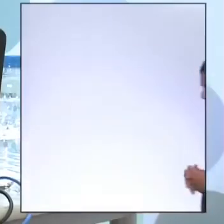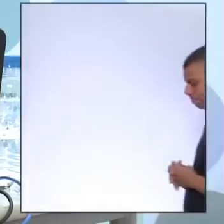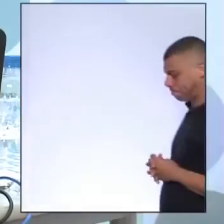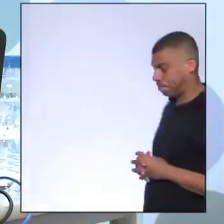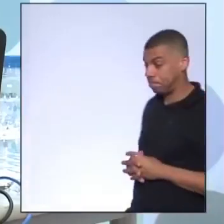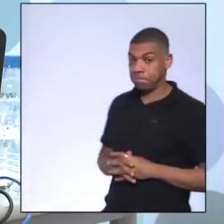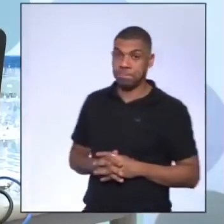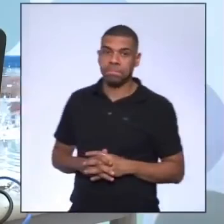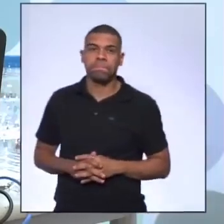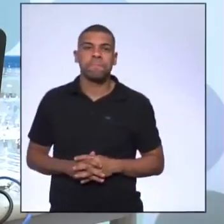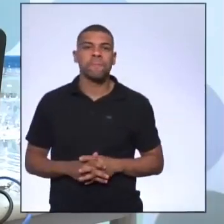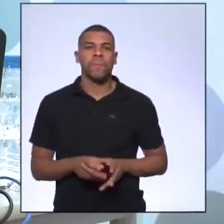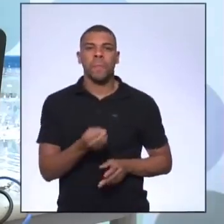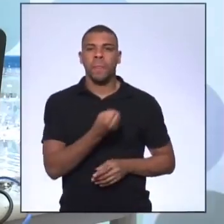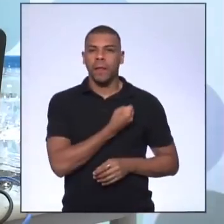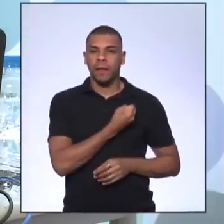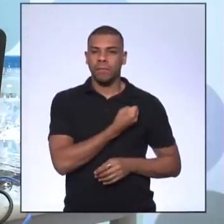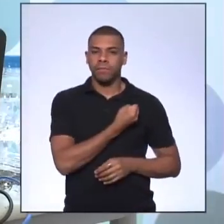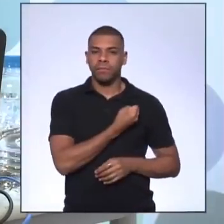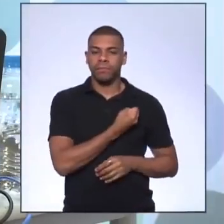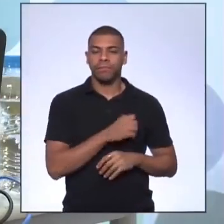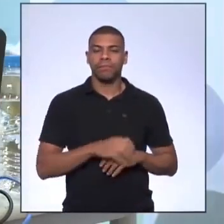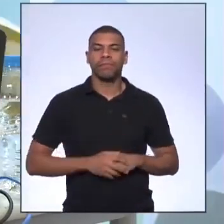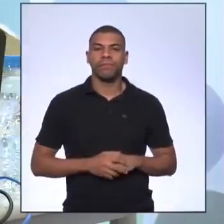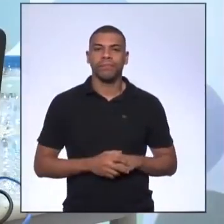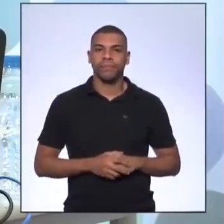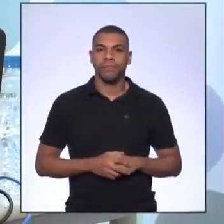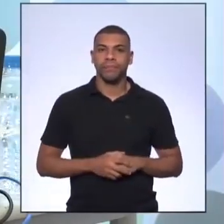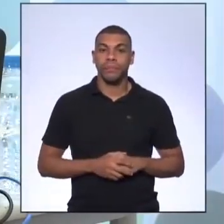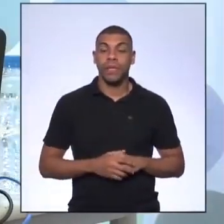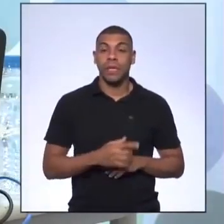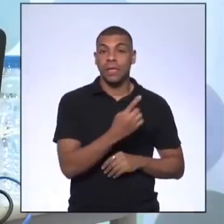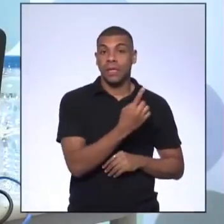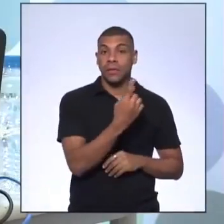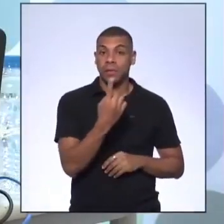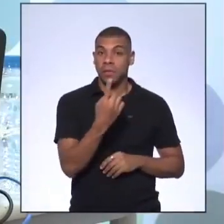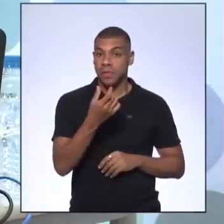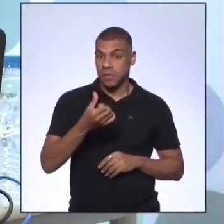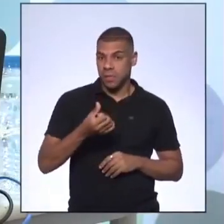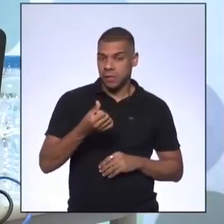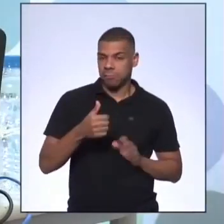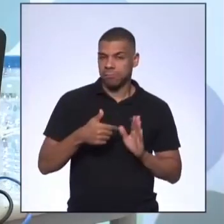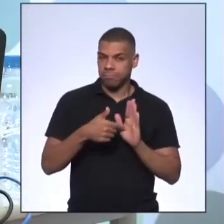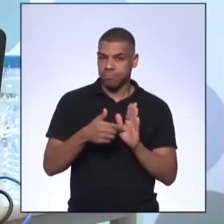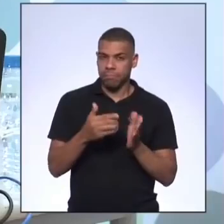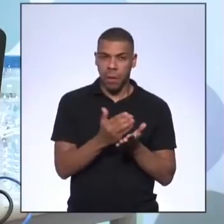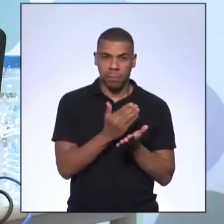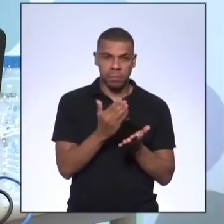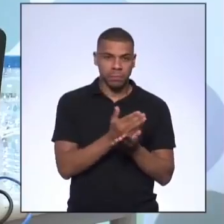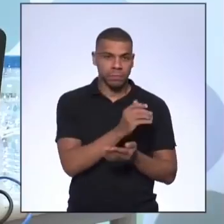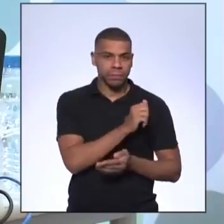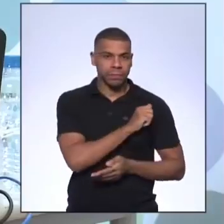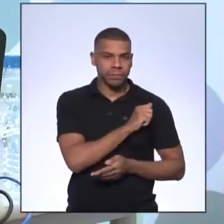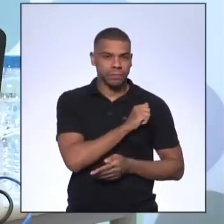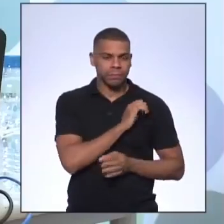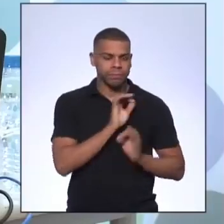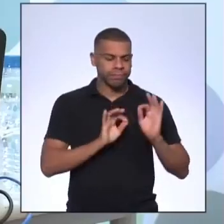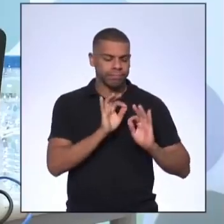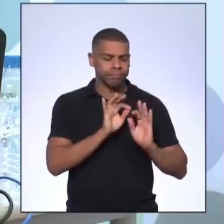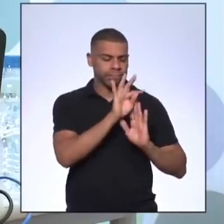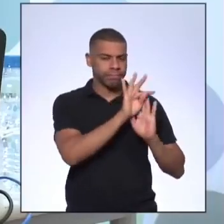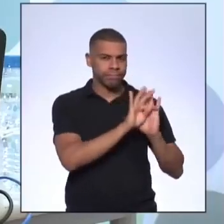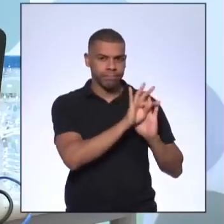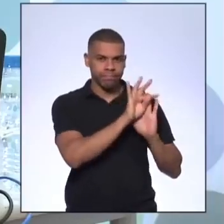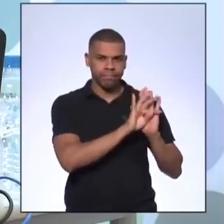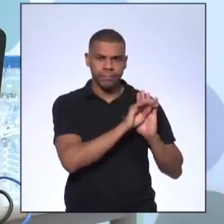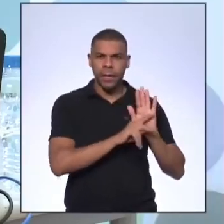lá página 116, eu estou até com a apostila aqui, gente. Com a página 116, vocês têm aí, então, a produção textual, vocês têm